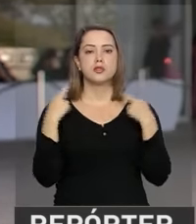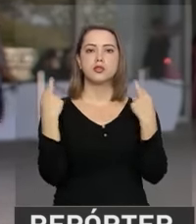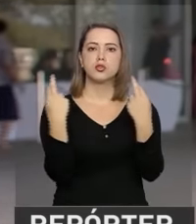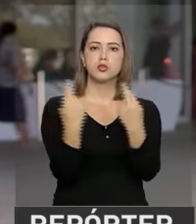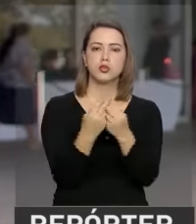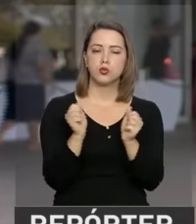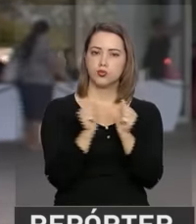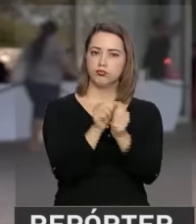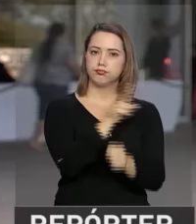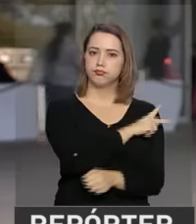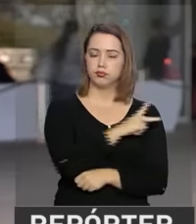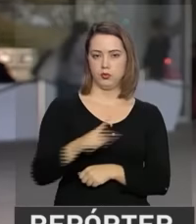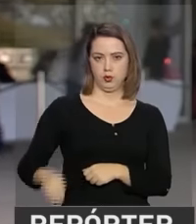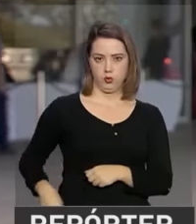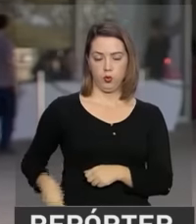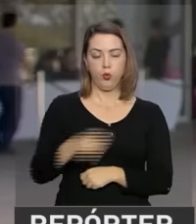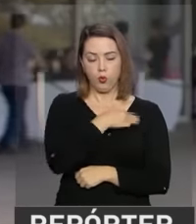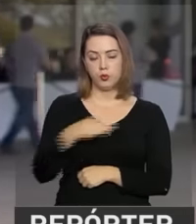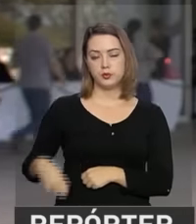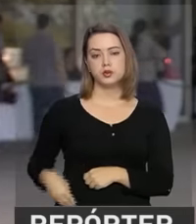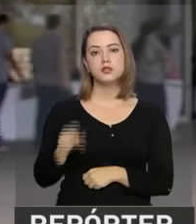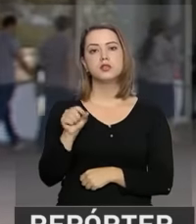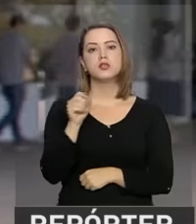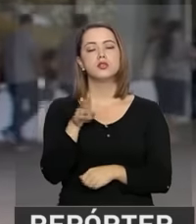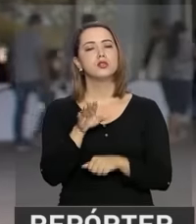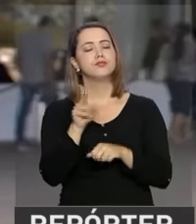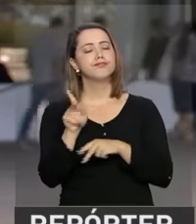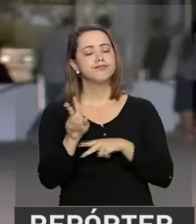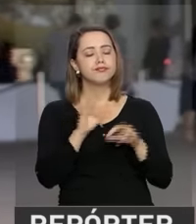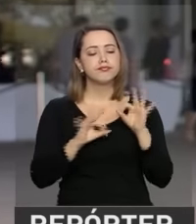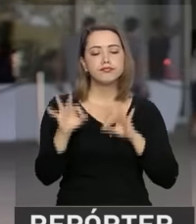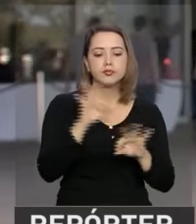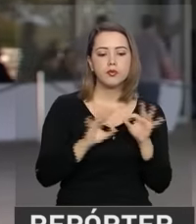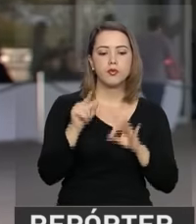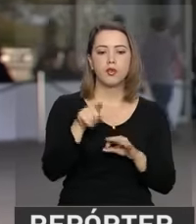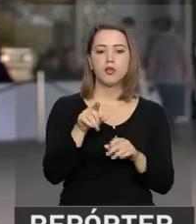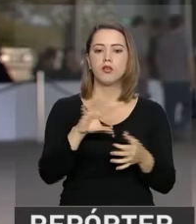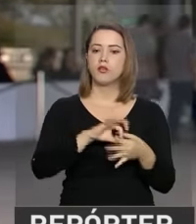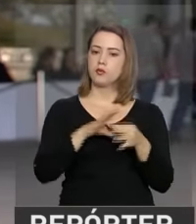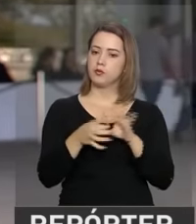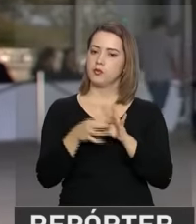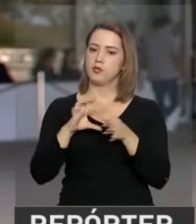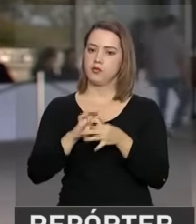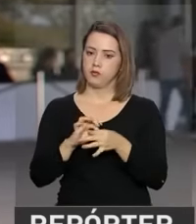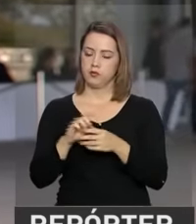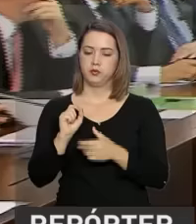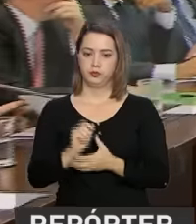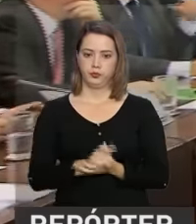as ações de preparação para as Olimpíadas. Faltam 58 dias para os Jogos.